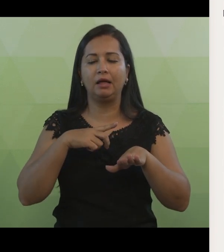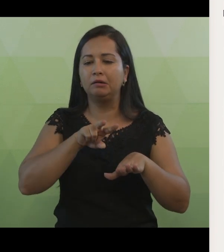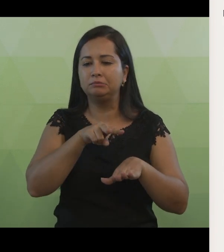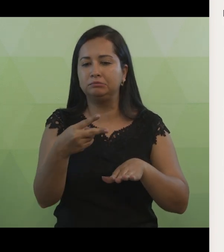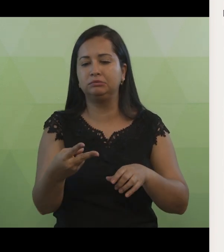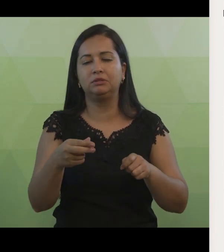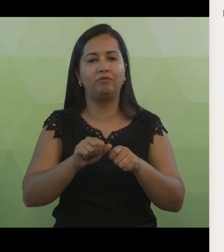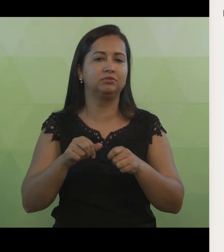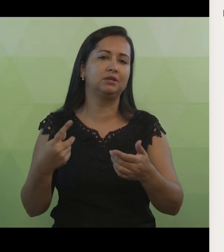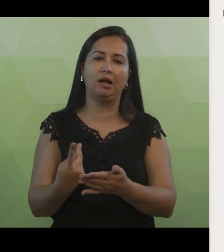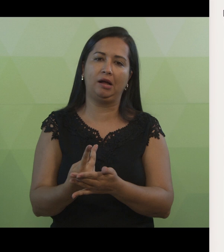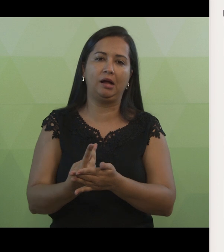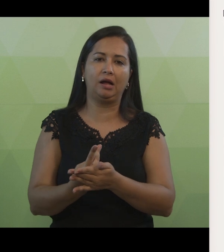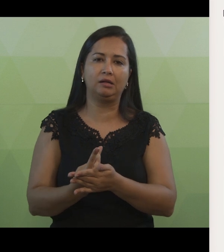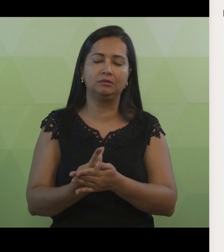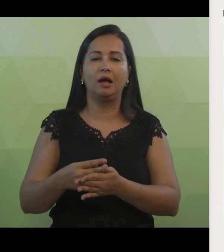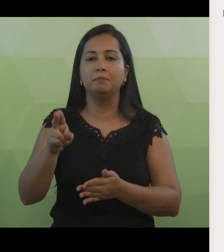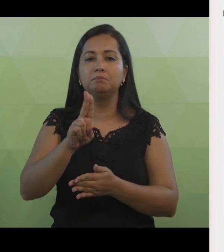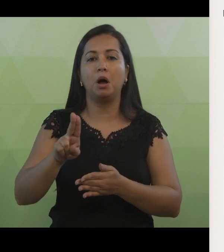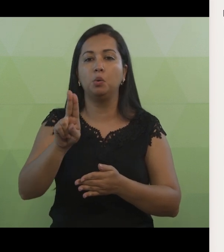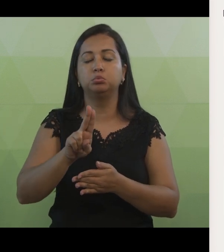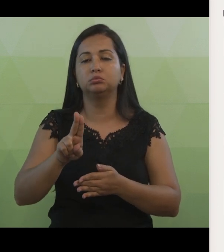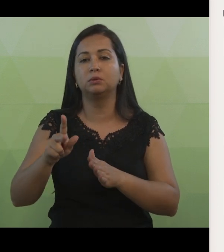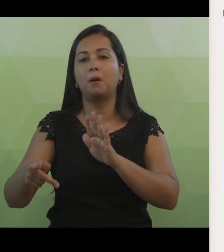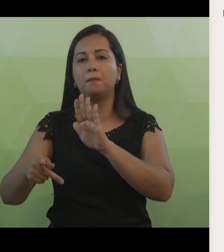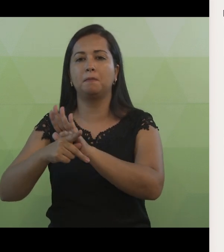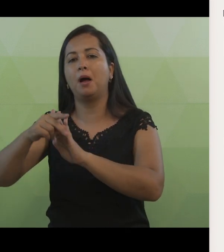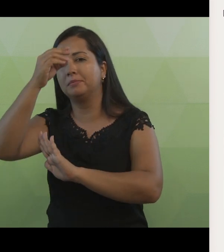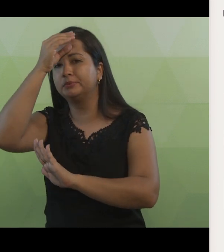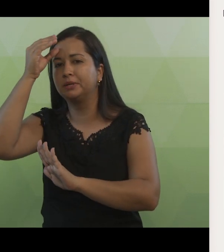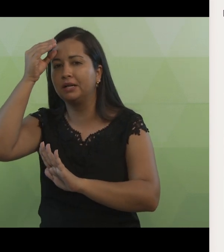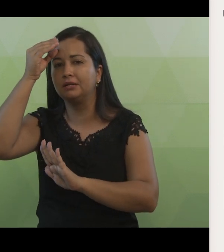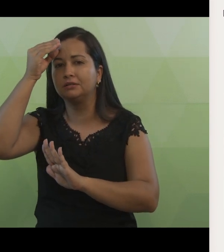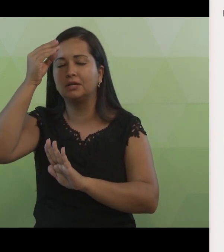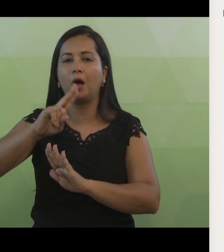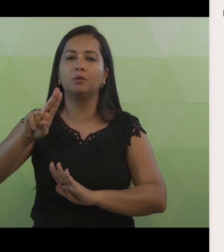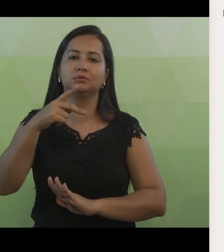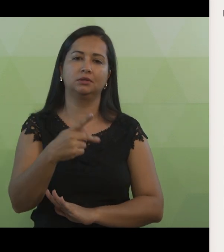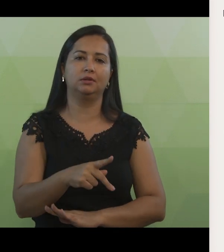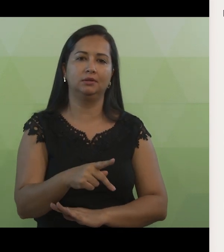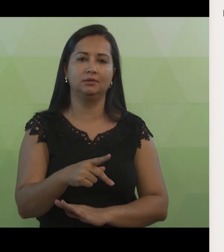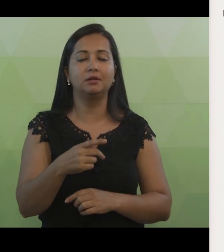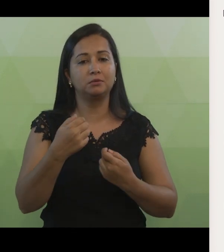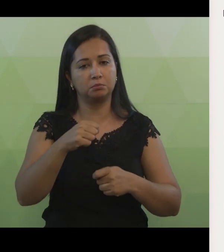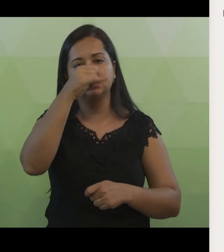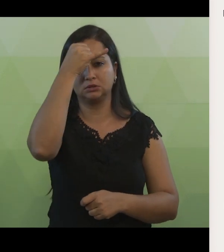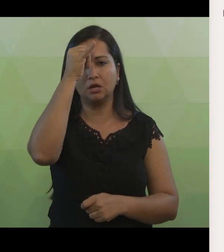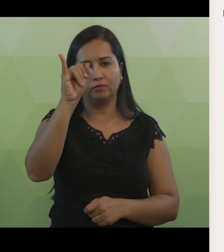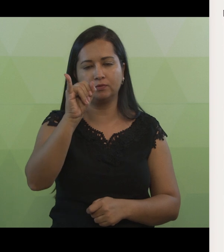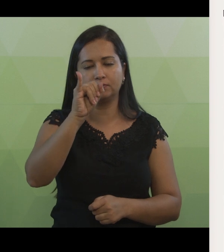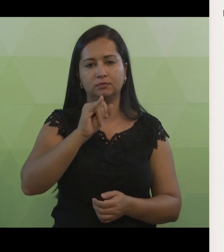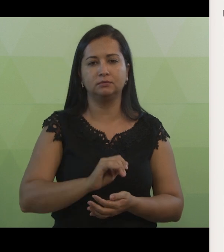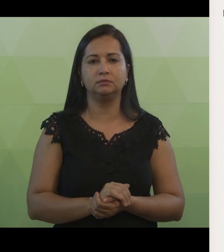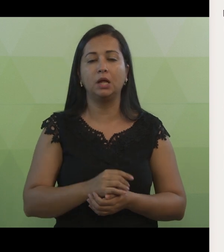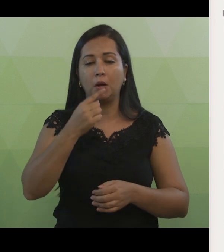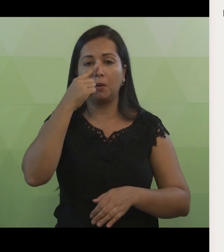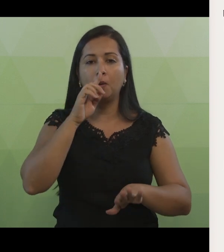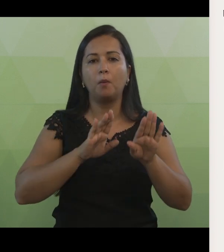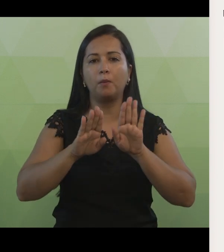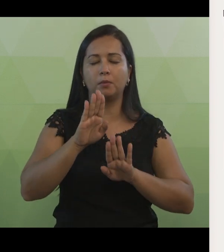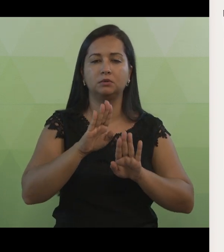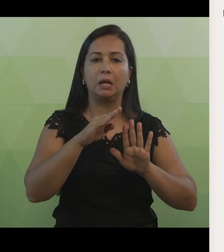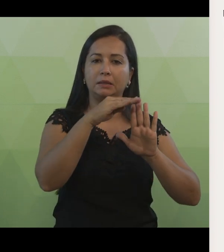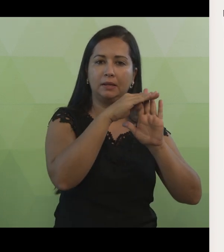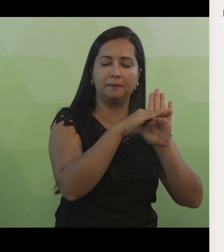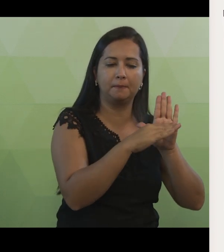versão comprometida para uso externo dos clientes, que deve ser evitado. Então, essa transição é esse cuidado de sair do ambiente